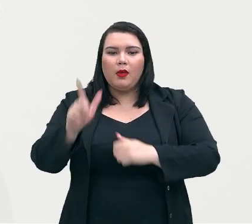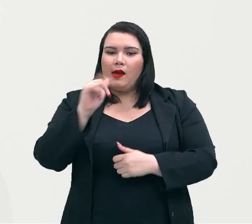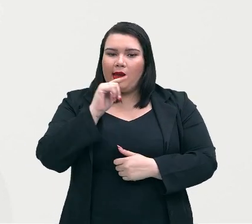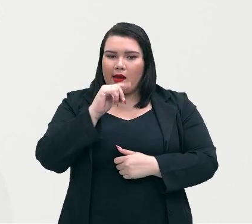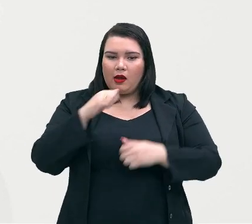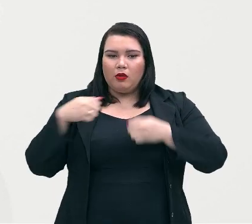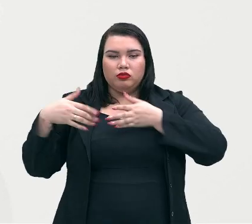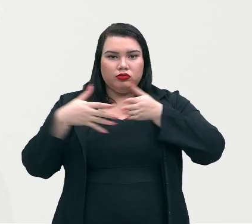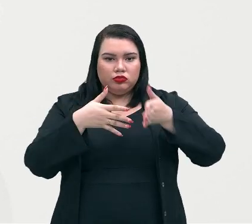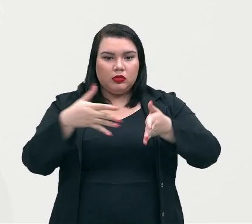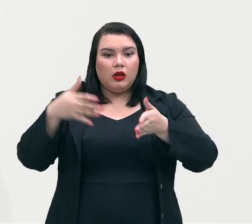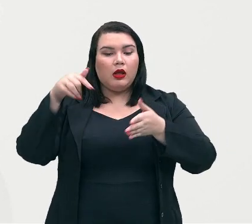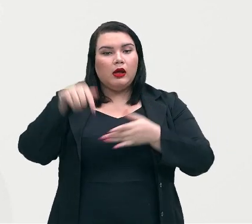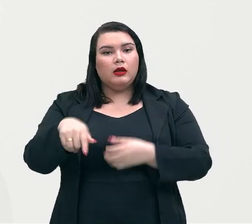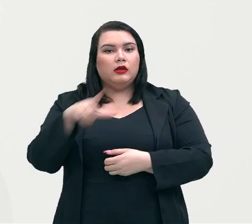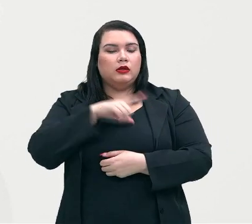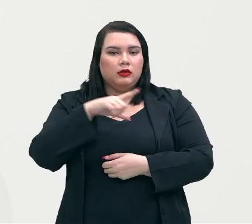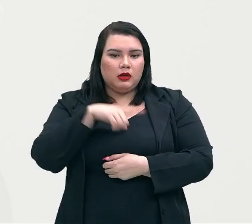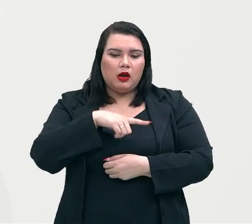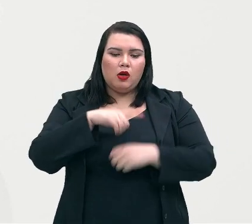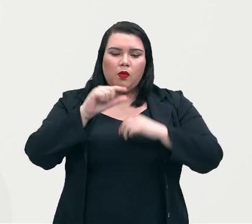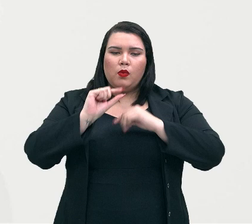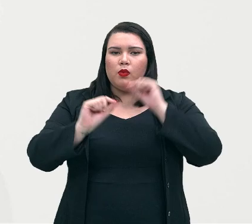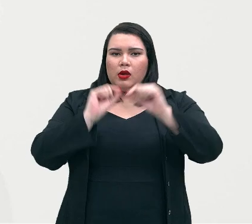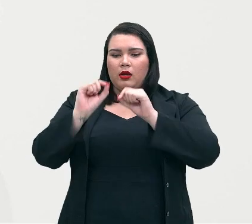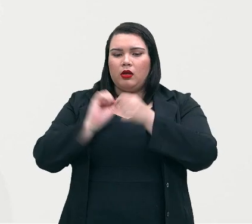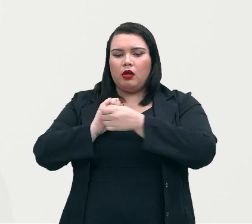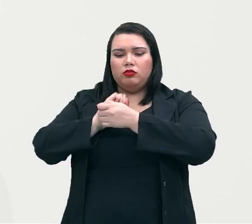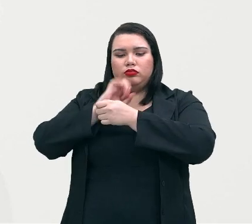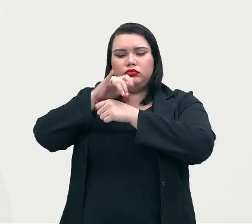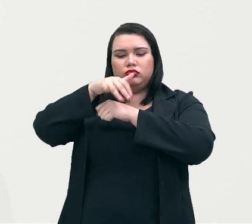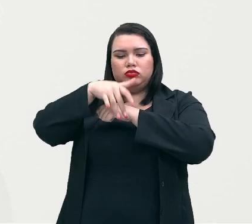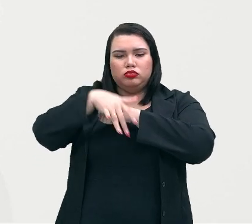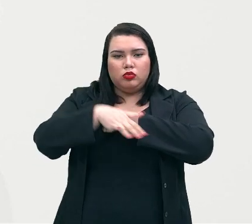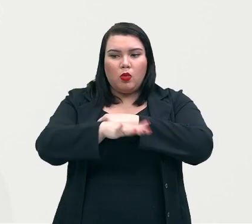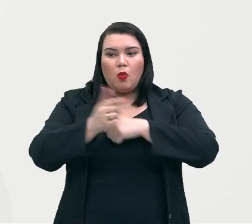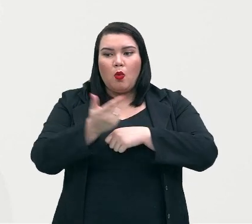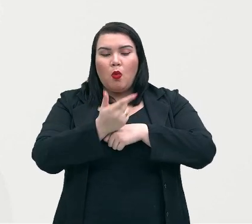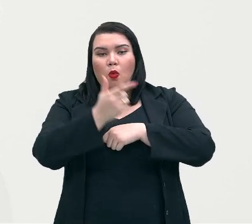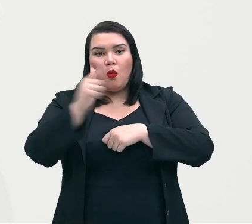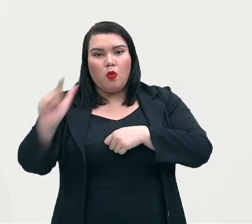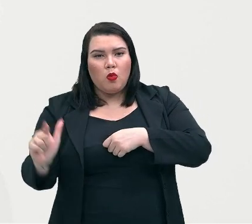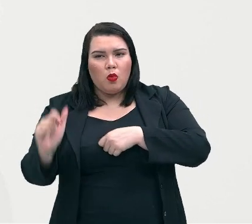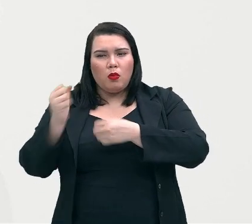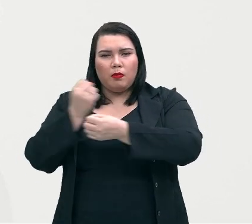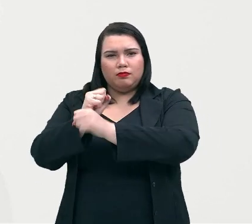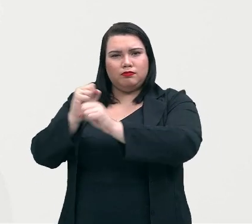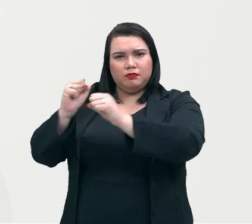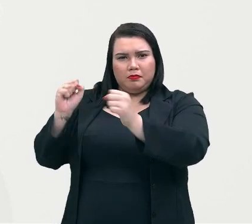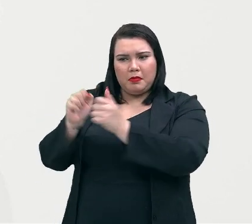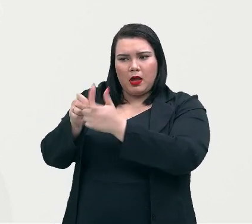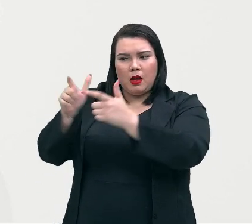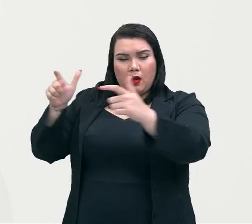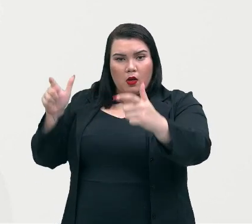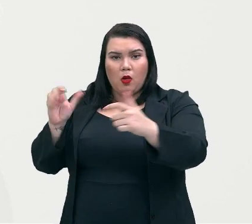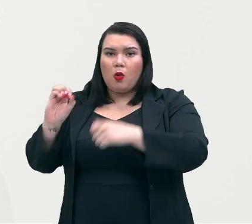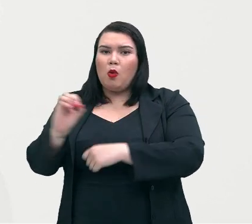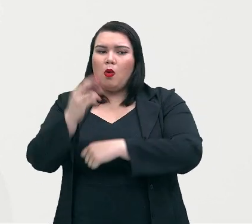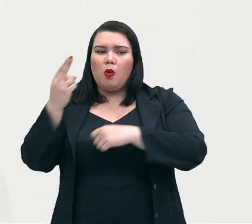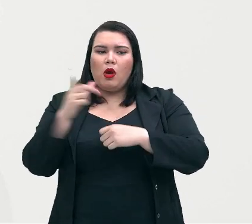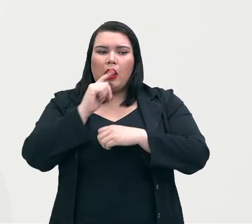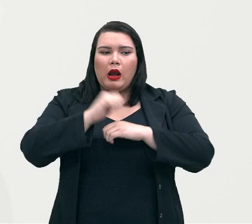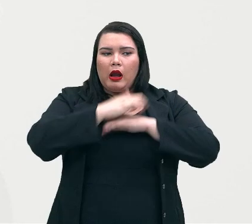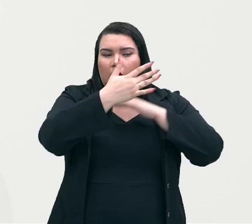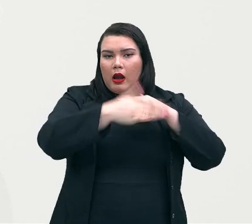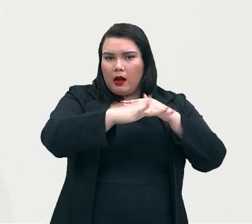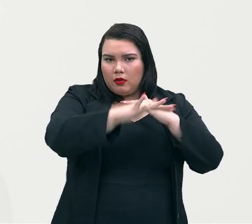né? E essa bacia, ela acaba indo para uma bacia maior ou vai desaguar no oceano, tá? É